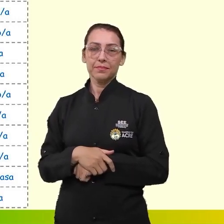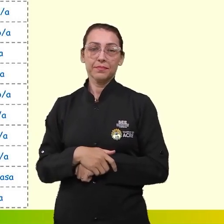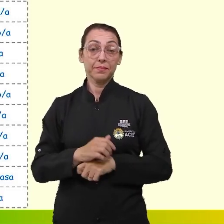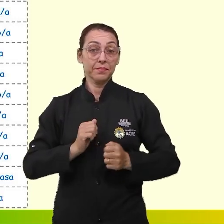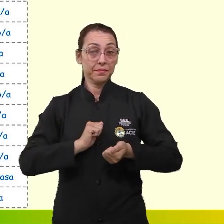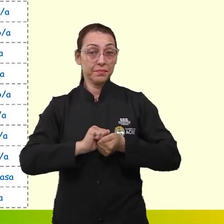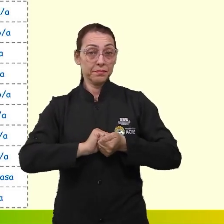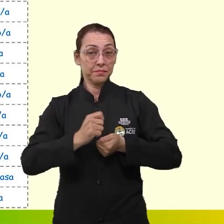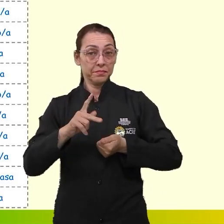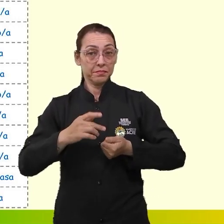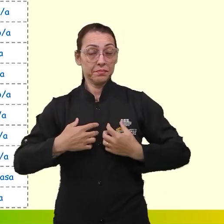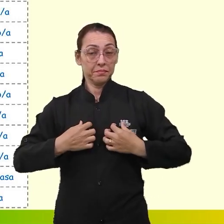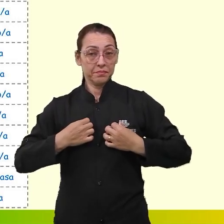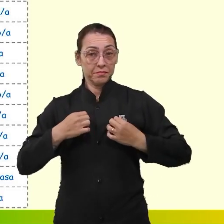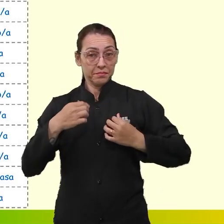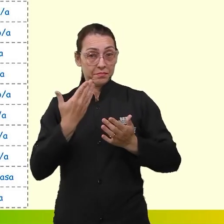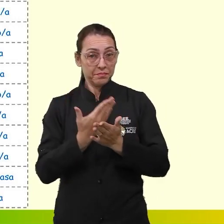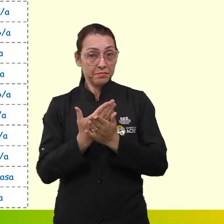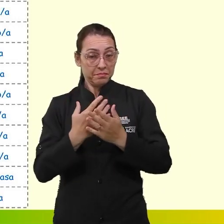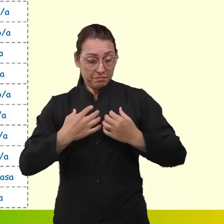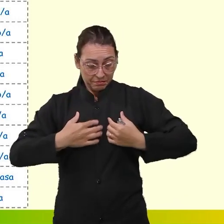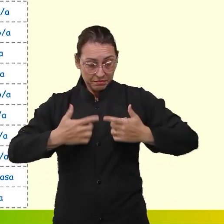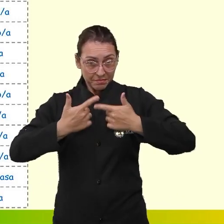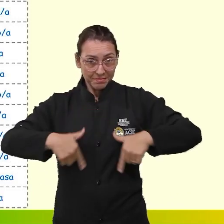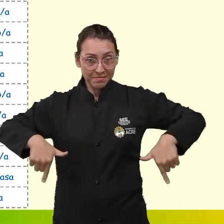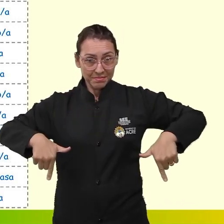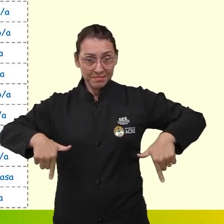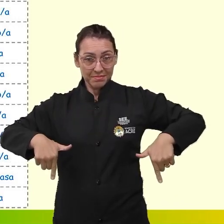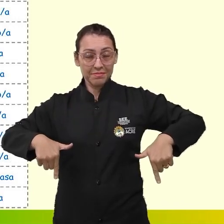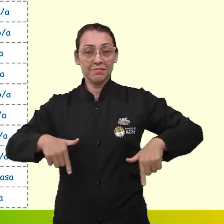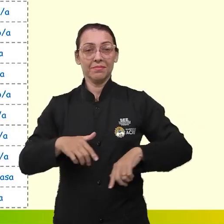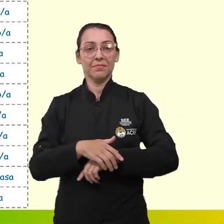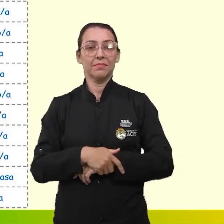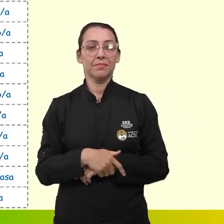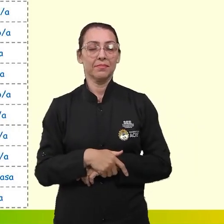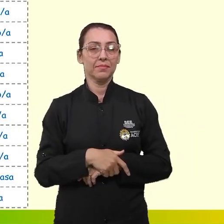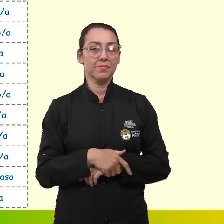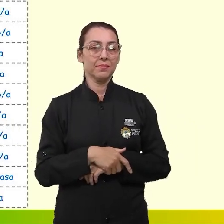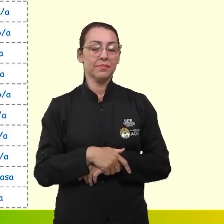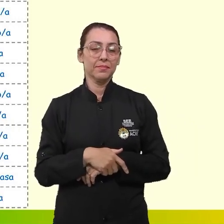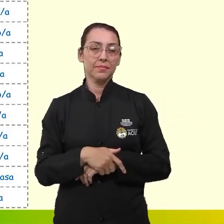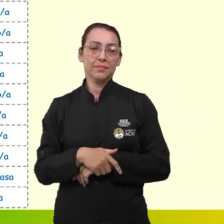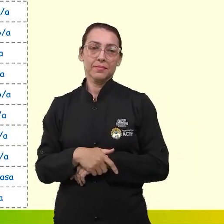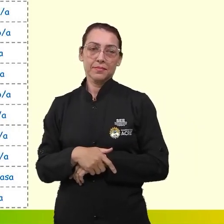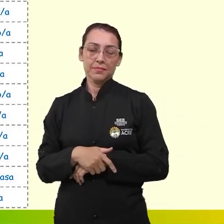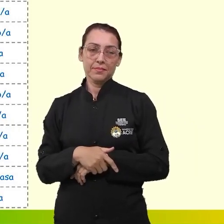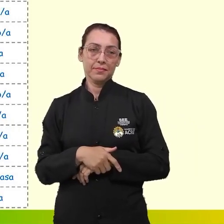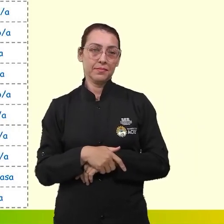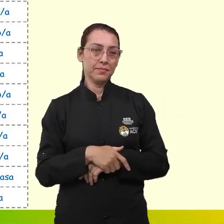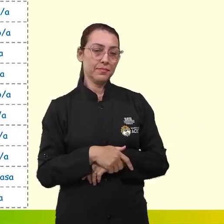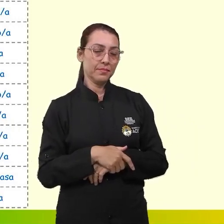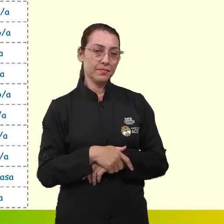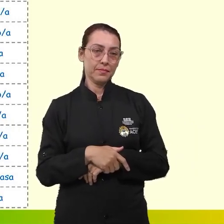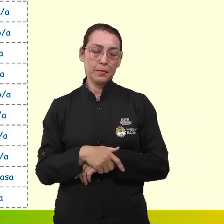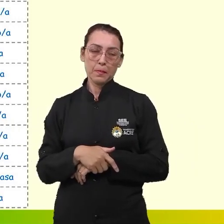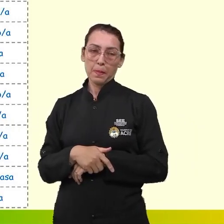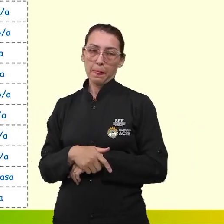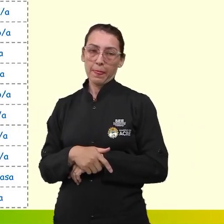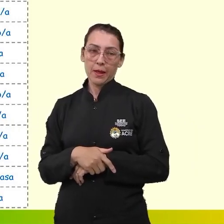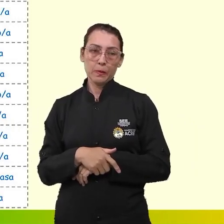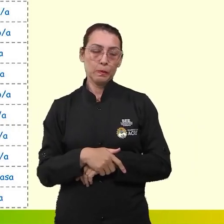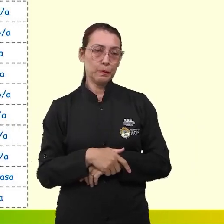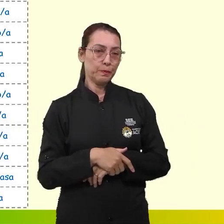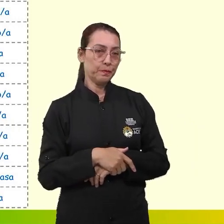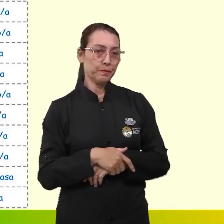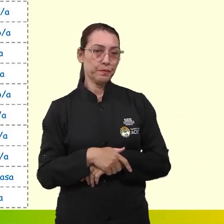lavando suas roupas, você está estudando aí, mas a casa está limpinha. Então, dona de casa é uma profissão também. Aqui nós temos o